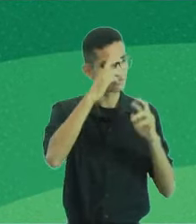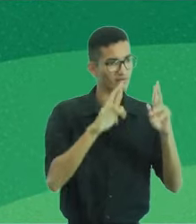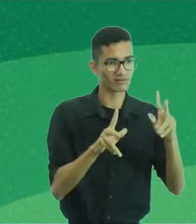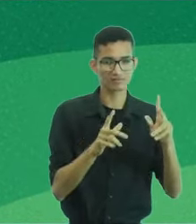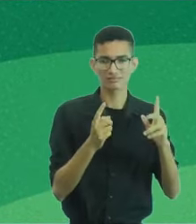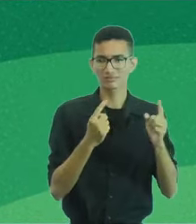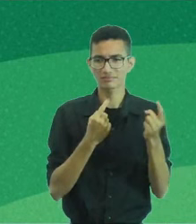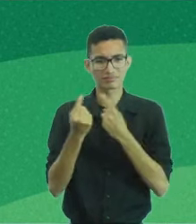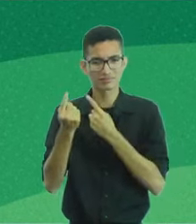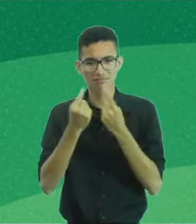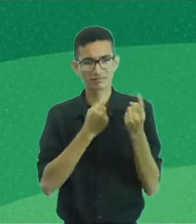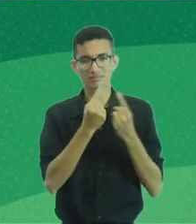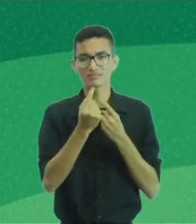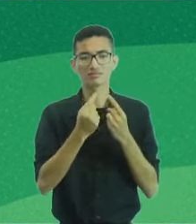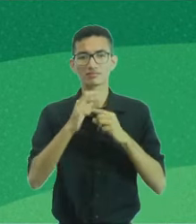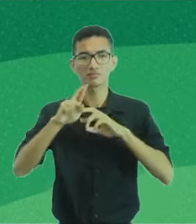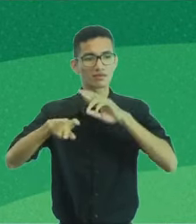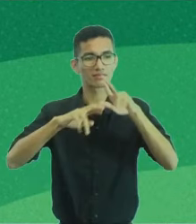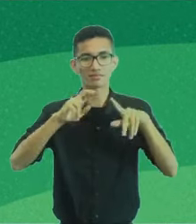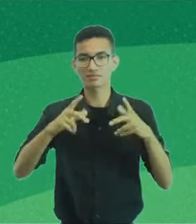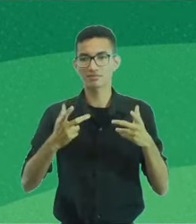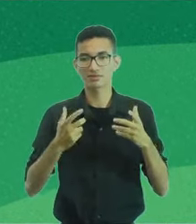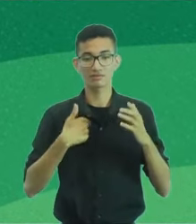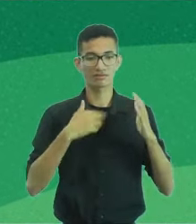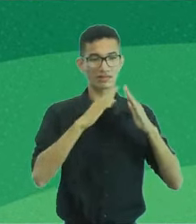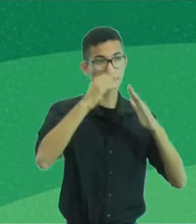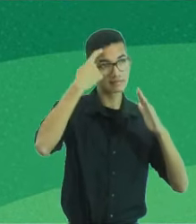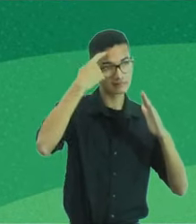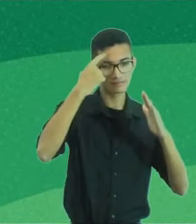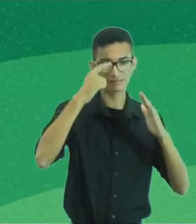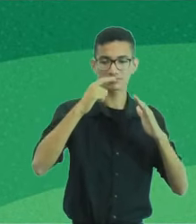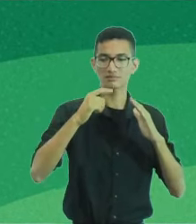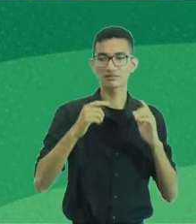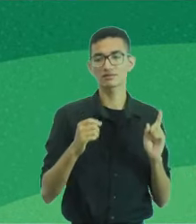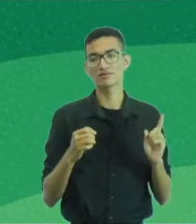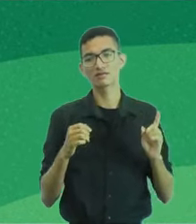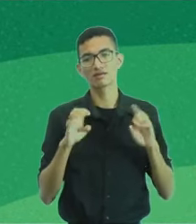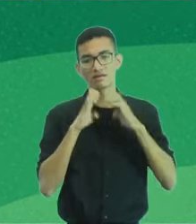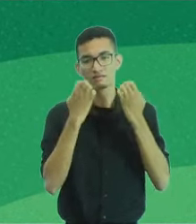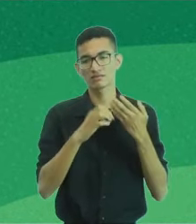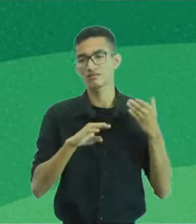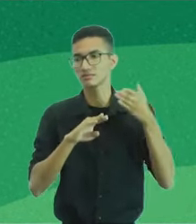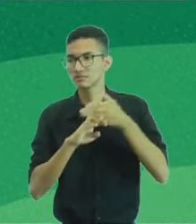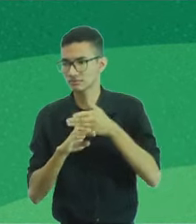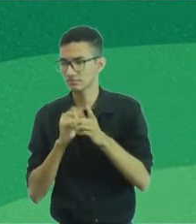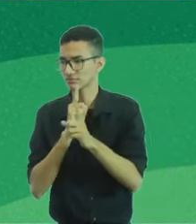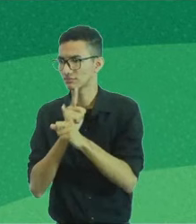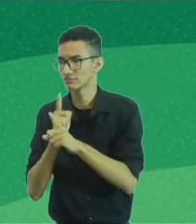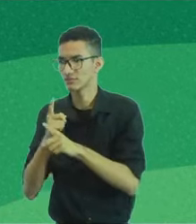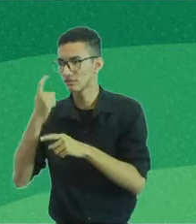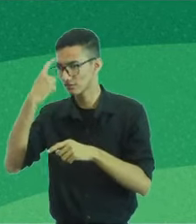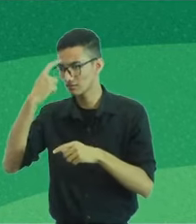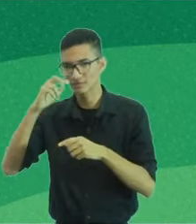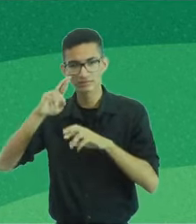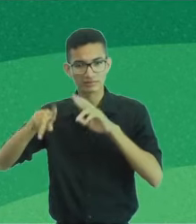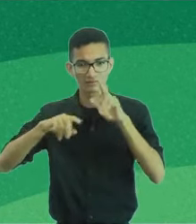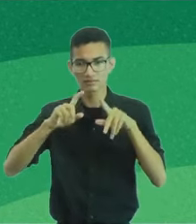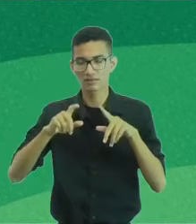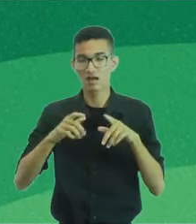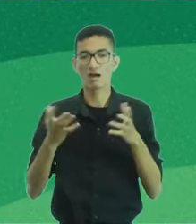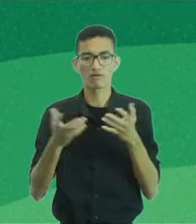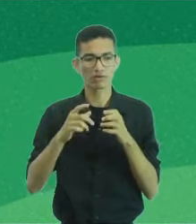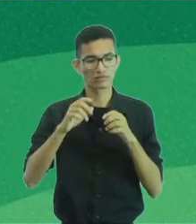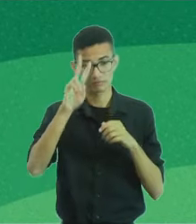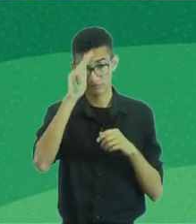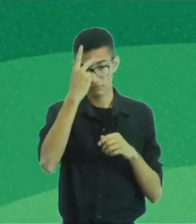geralmente quando a gente vem no evento eu chego em casa naquela disposição de tipo assim agora eu vou fazer isso aqui isso aqui isso